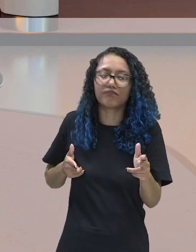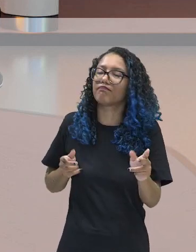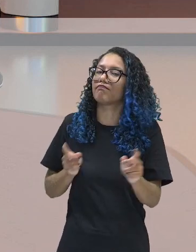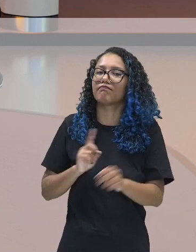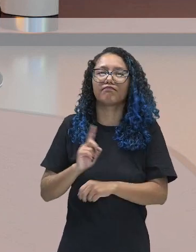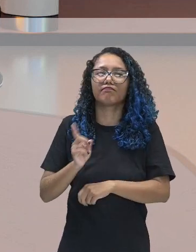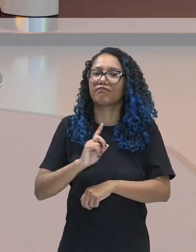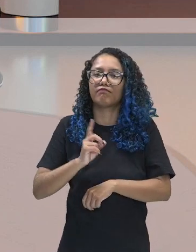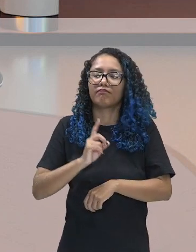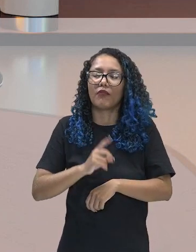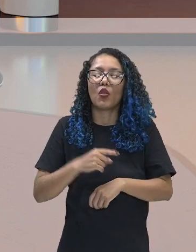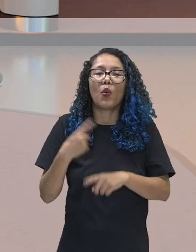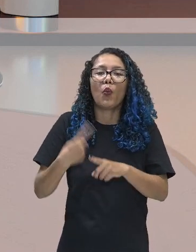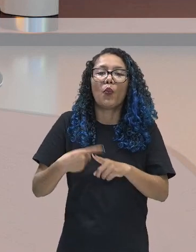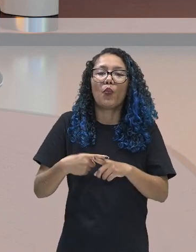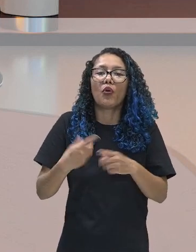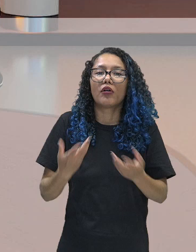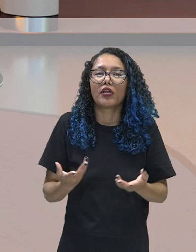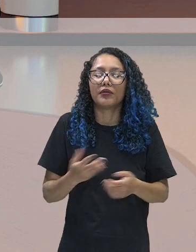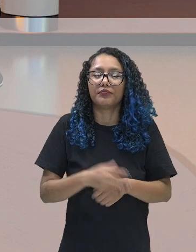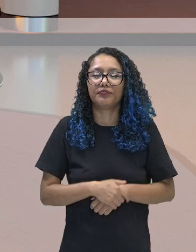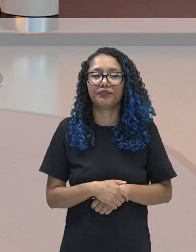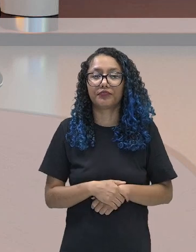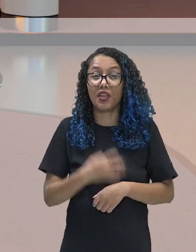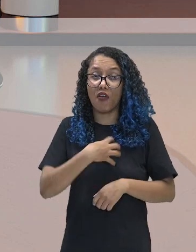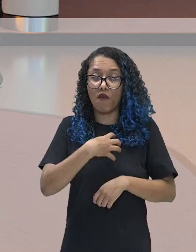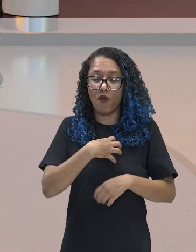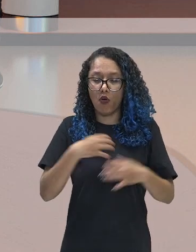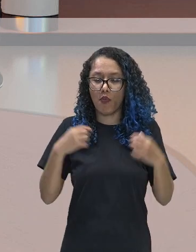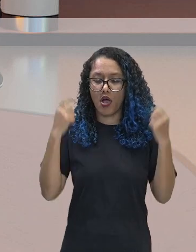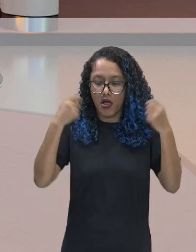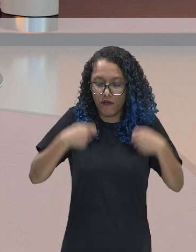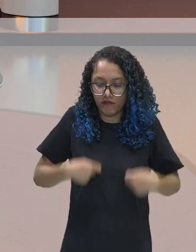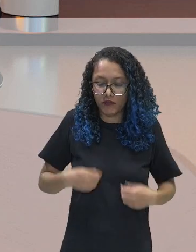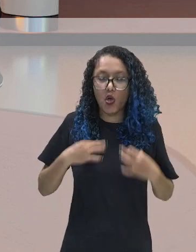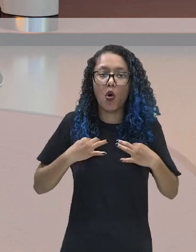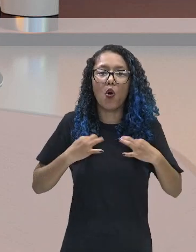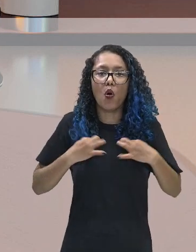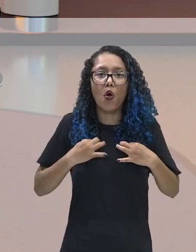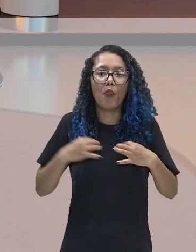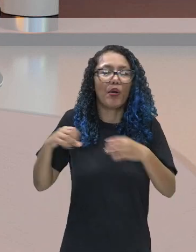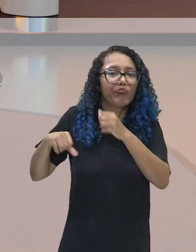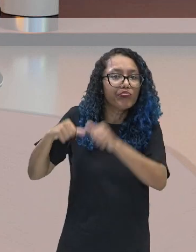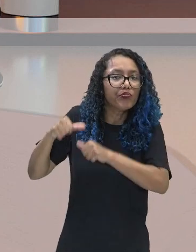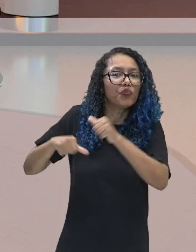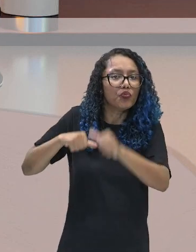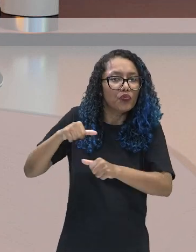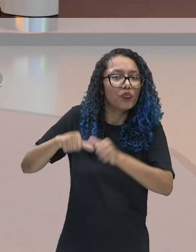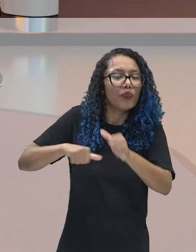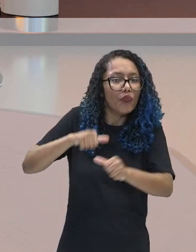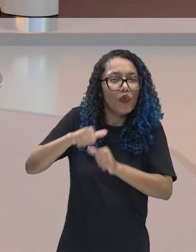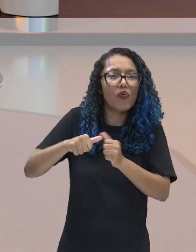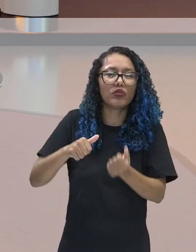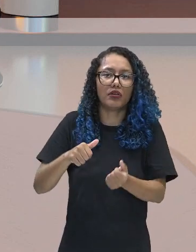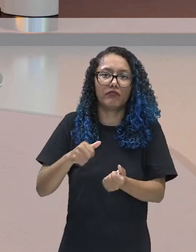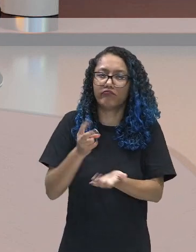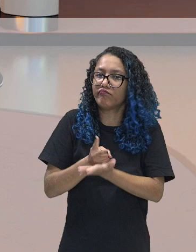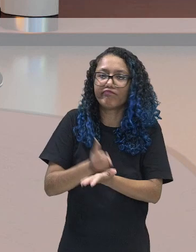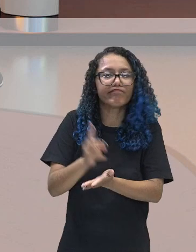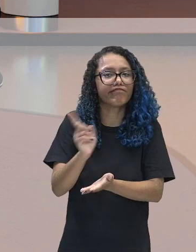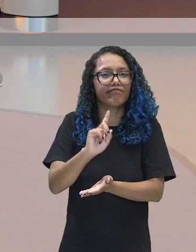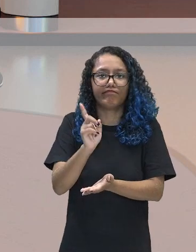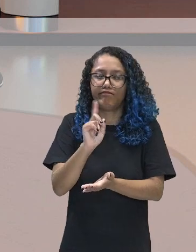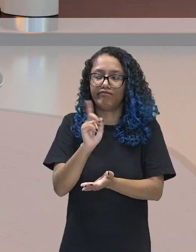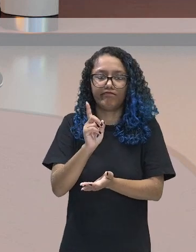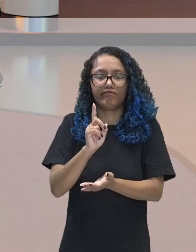vê que a forma de se vestir, ela modifica ao longo do tempo, não é algo que permanece. Durante muitos